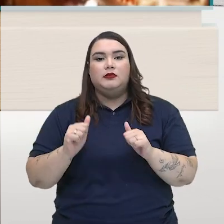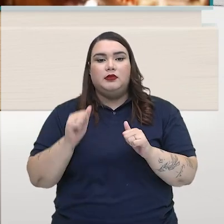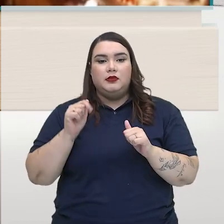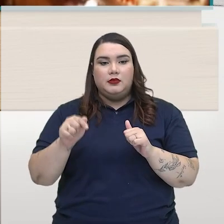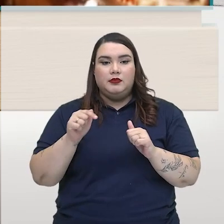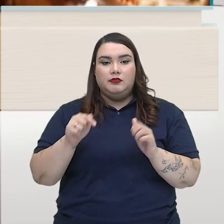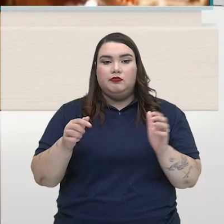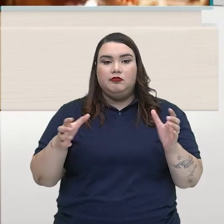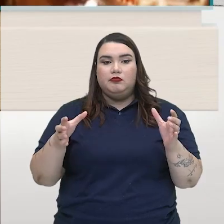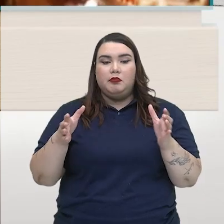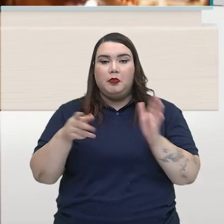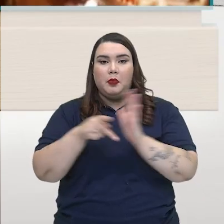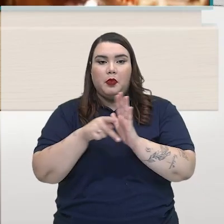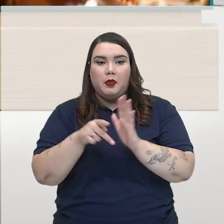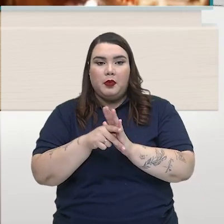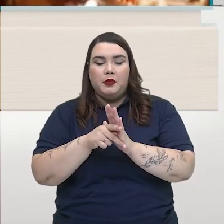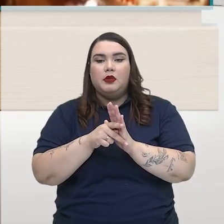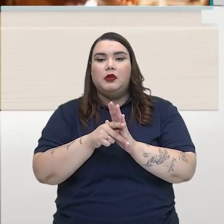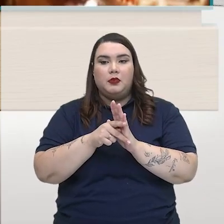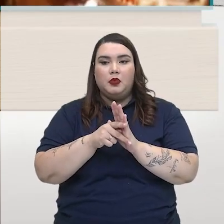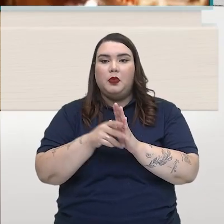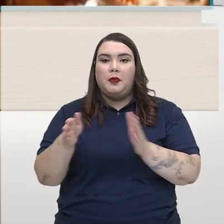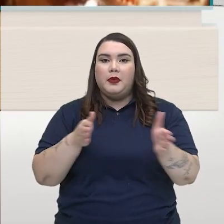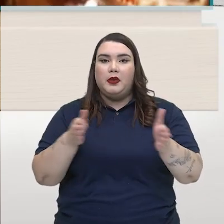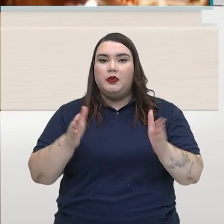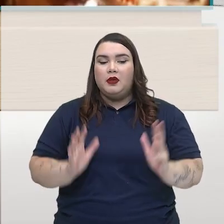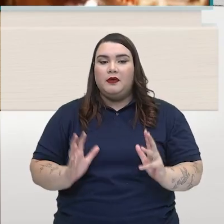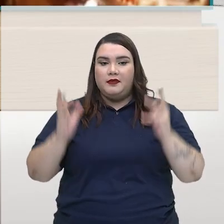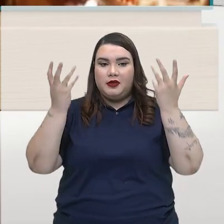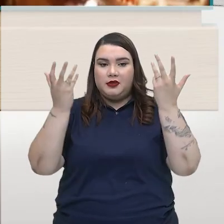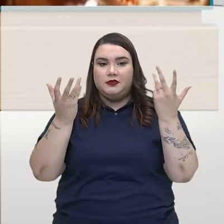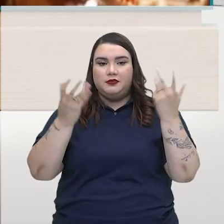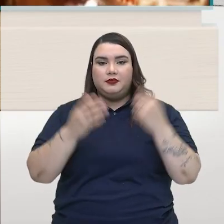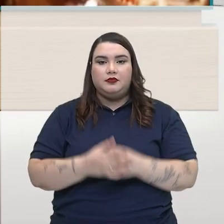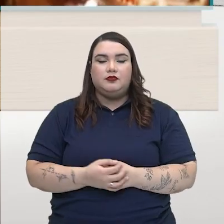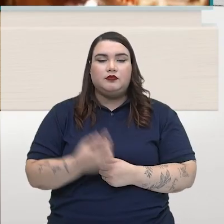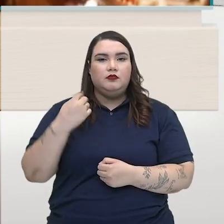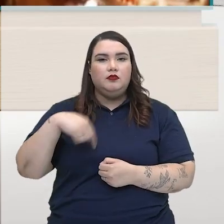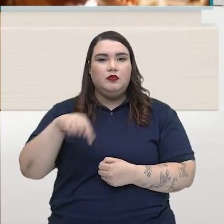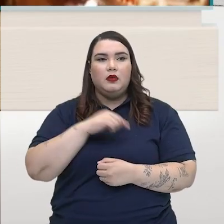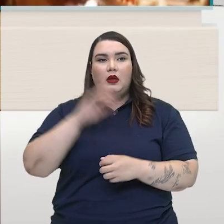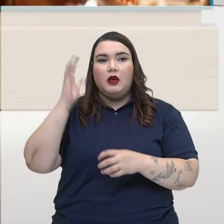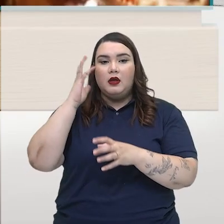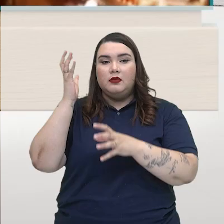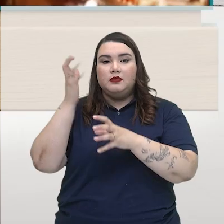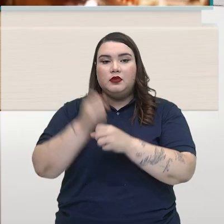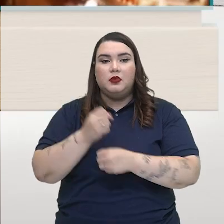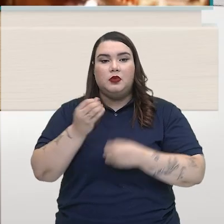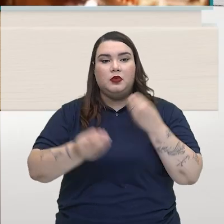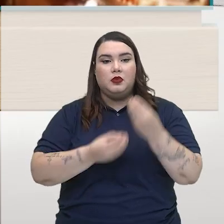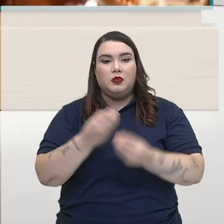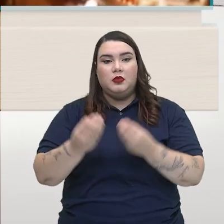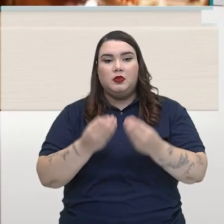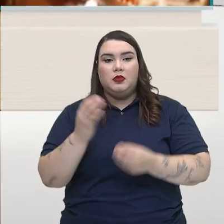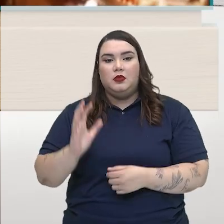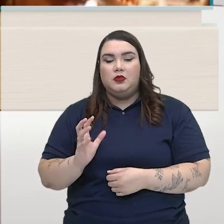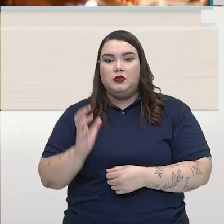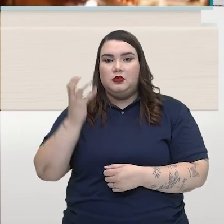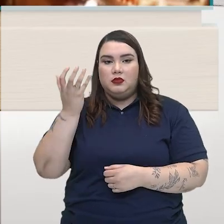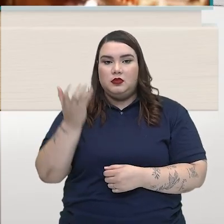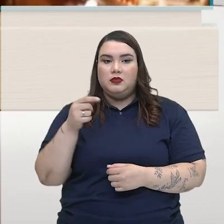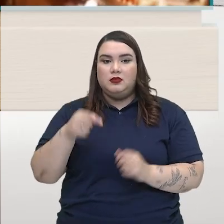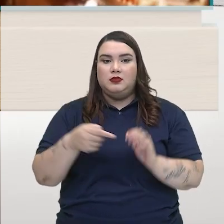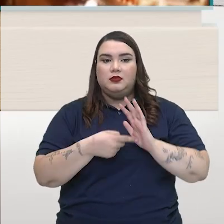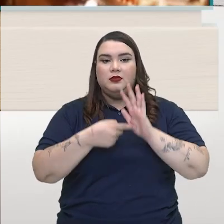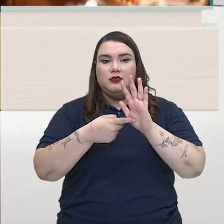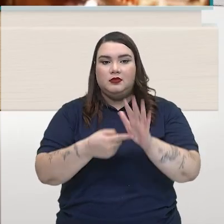as 3 noites de competição. E para a gente relembrar um pouquinho de como ocorre nessas apresentações, vamos rever